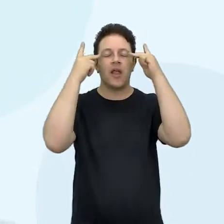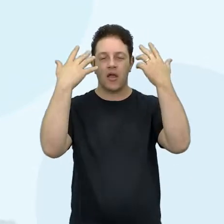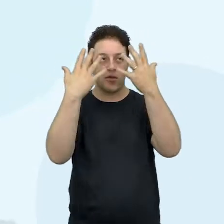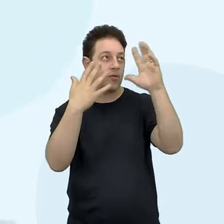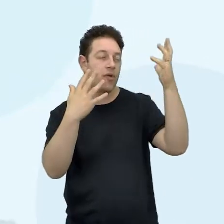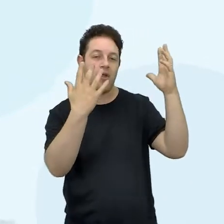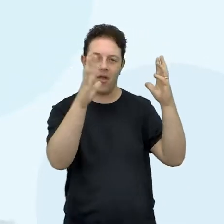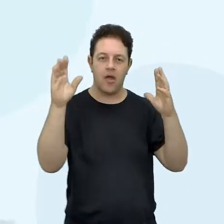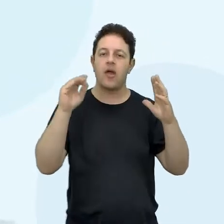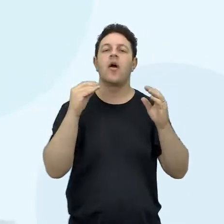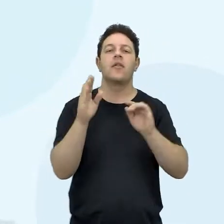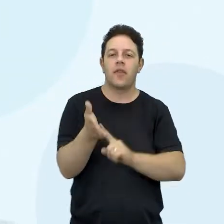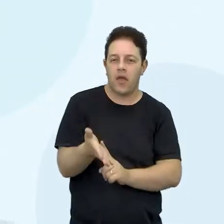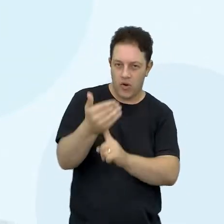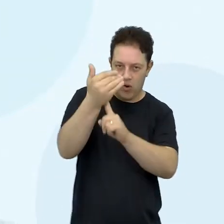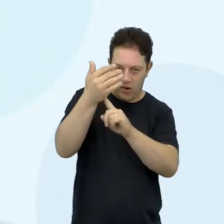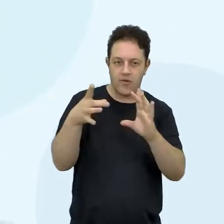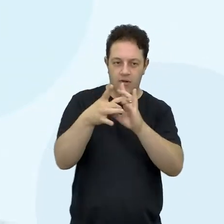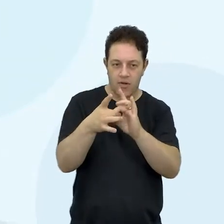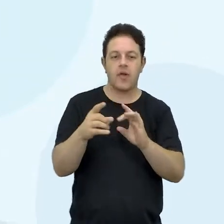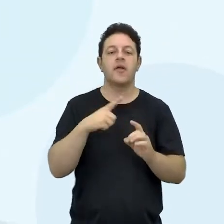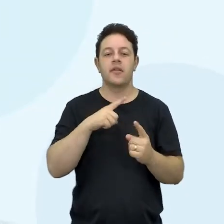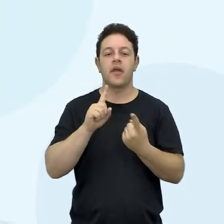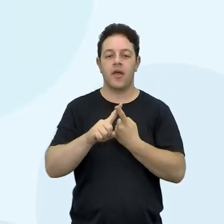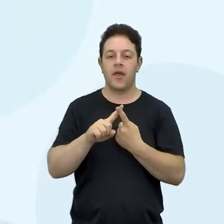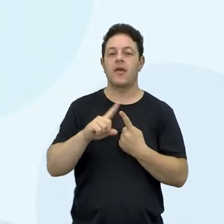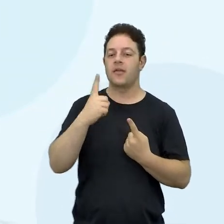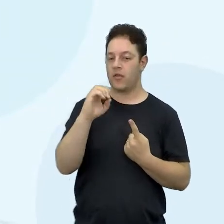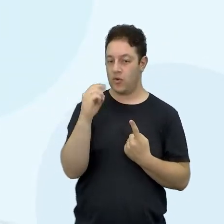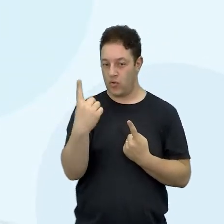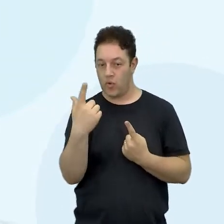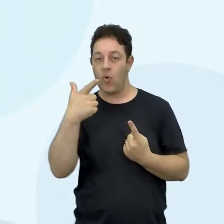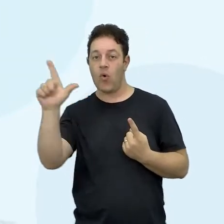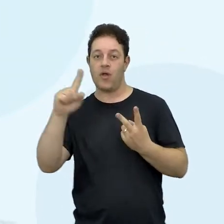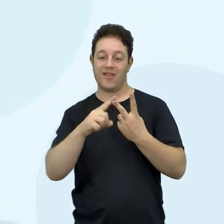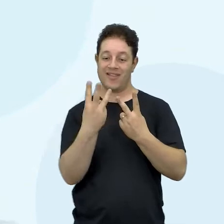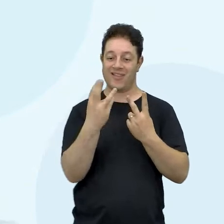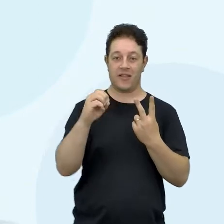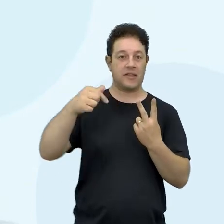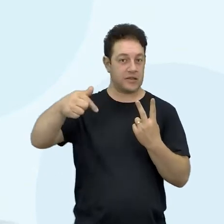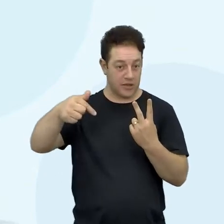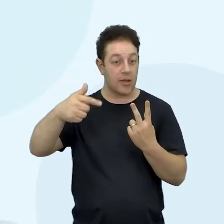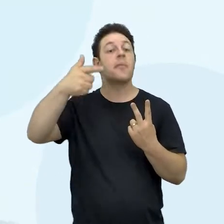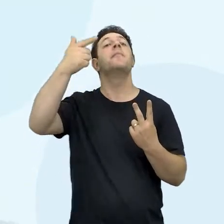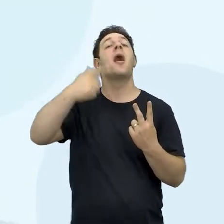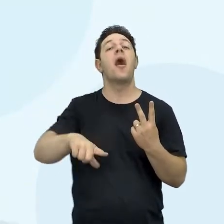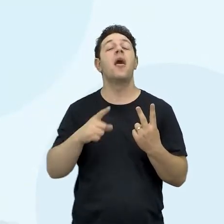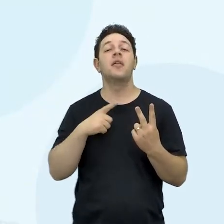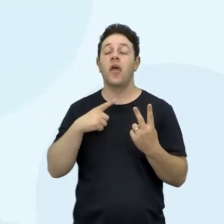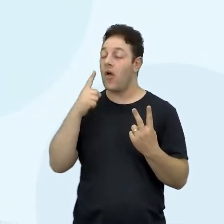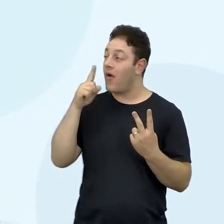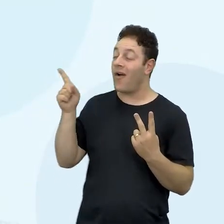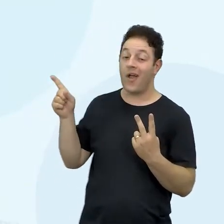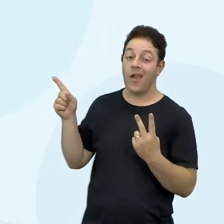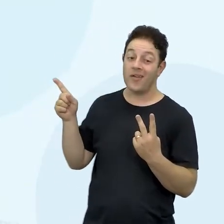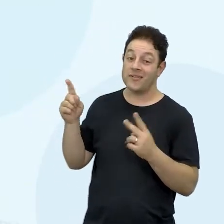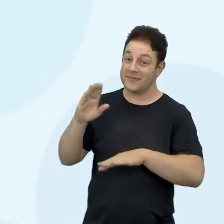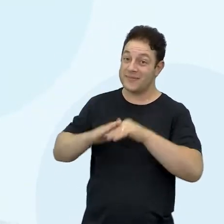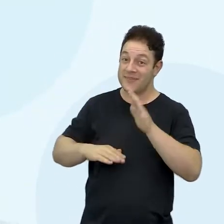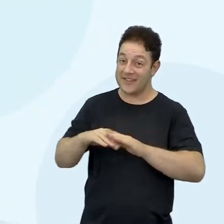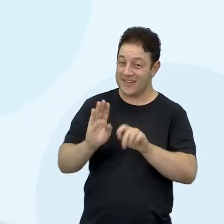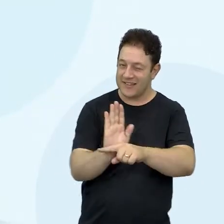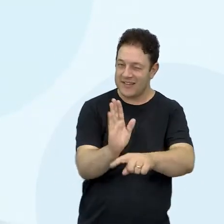trabalha normalmente com a habilidade 101 e 307, mas também tem na parada aí a